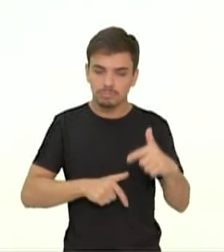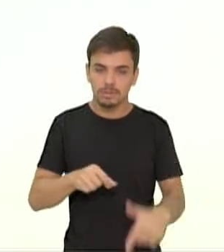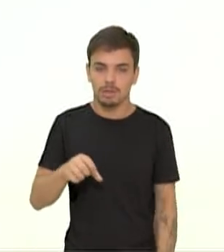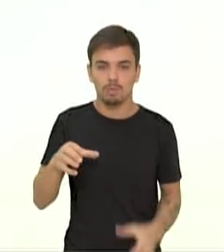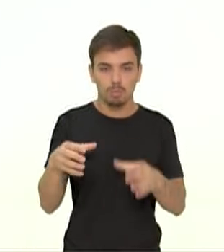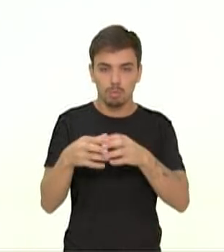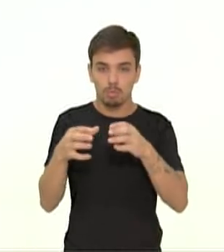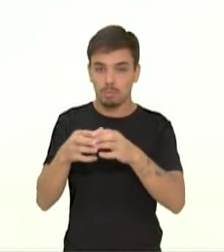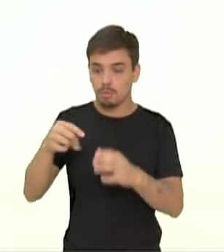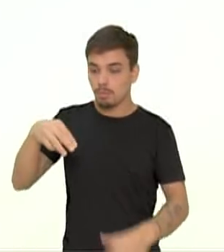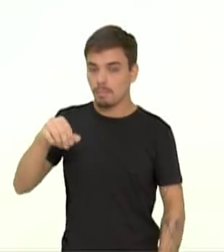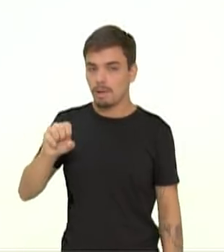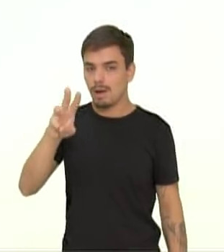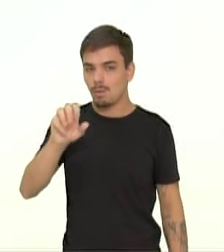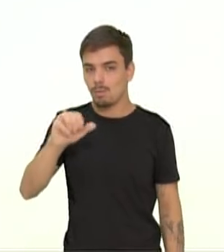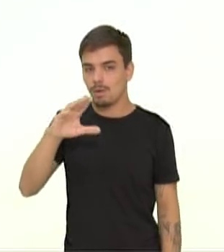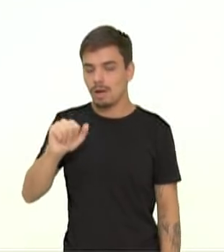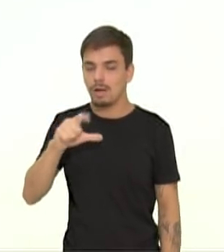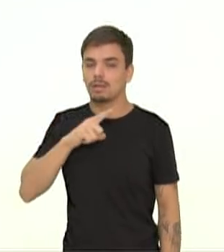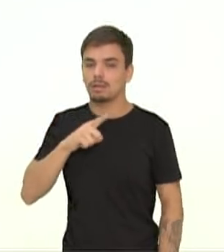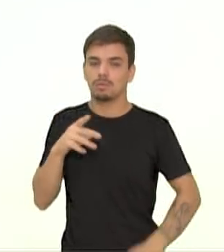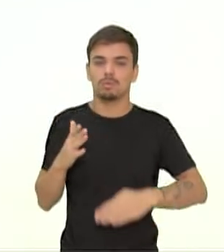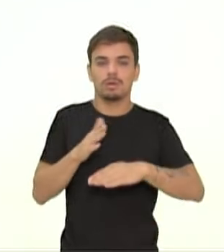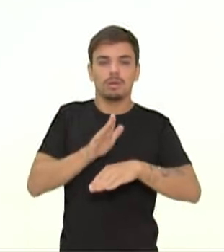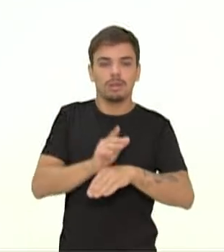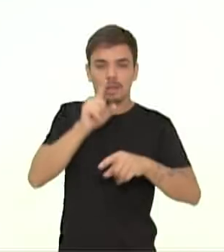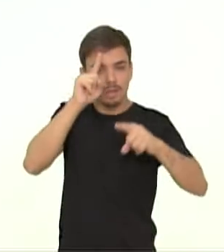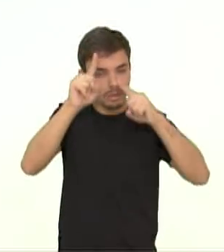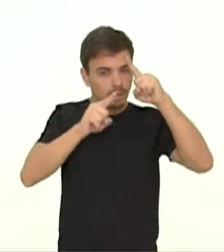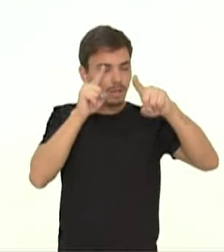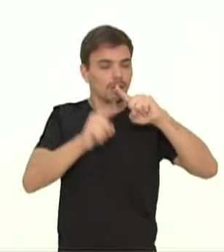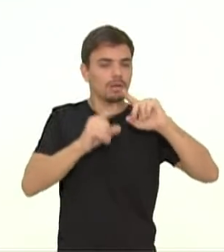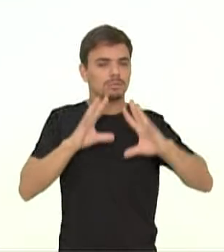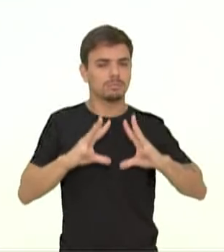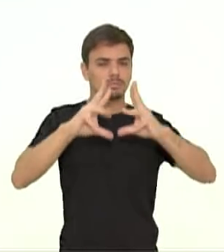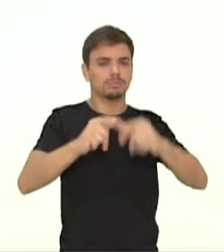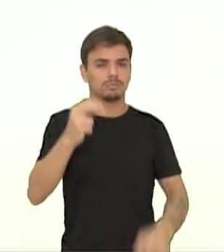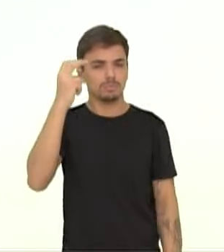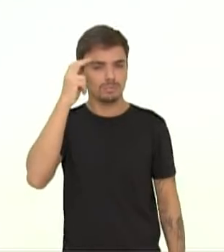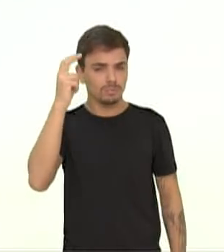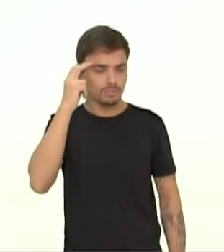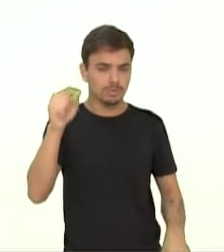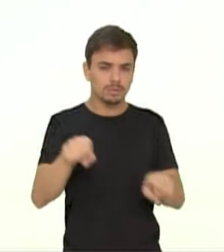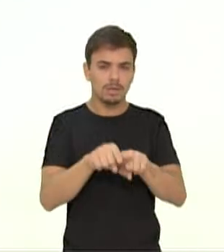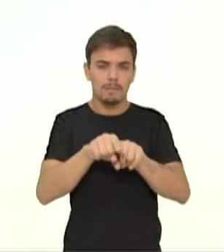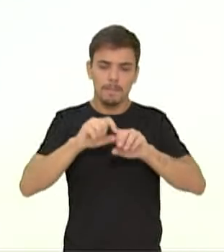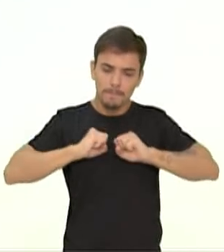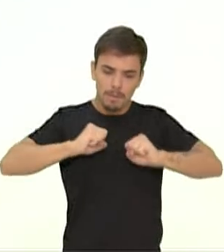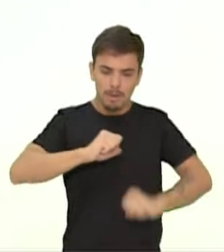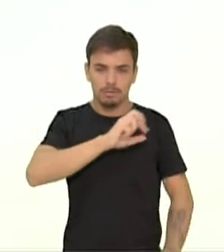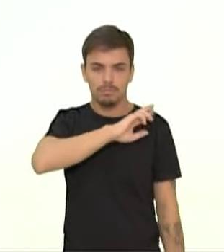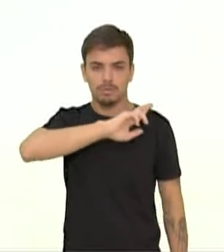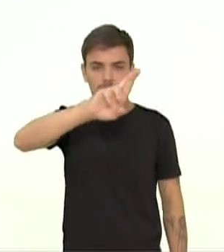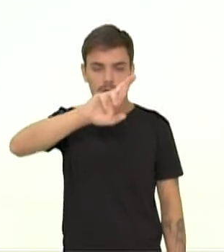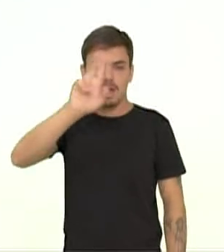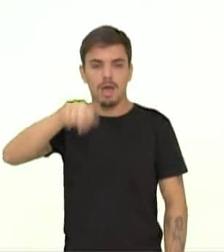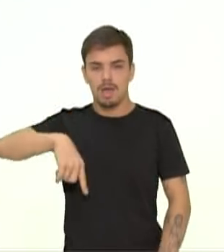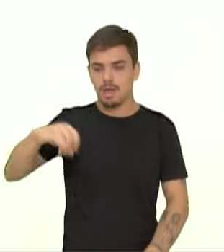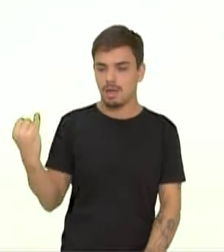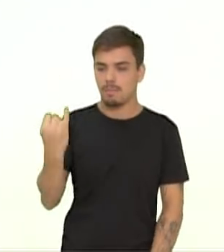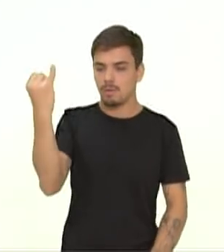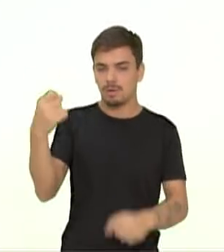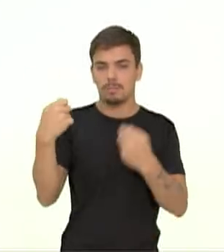defende a ideia de que todas as culturas, manifestações religiosas e artísticas são importantes e devem